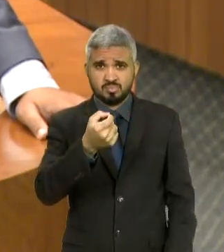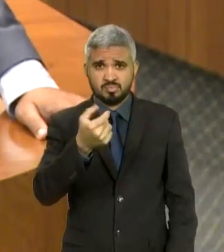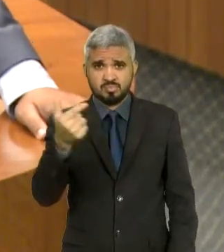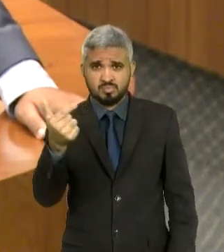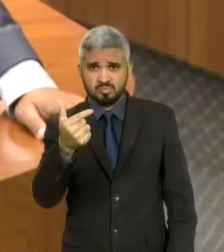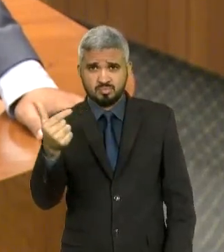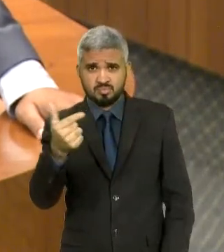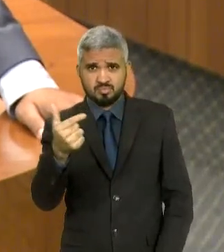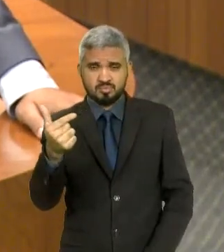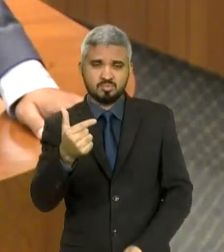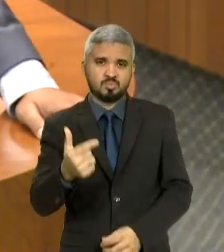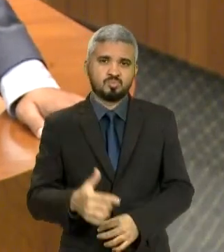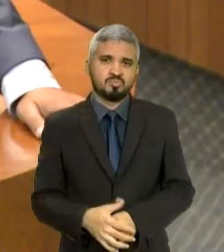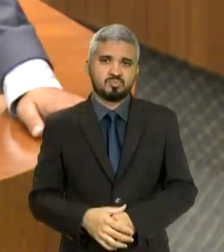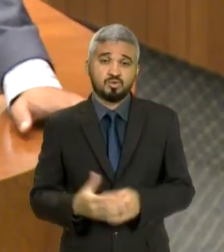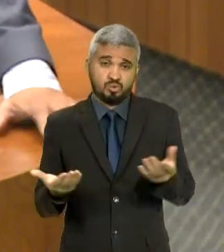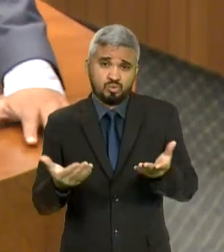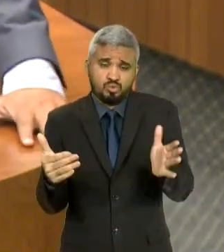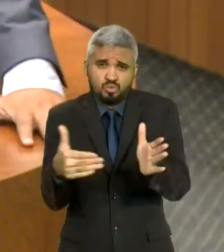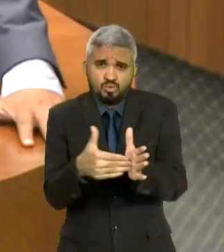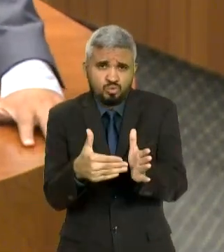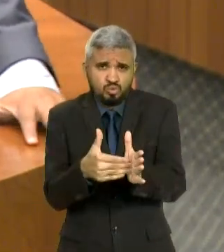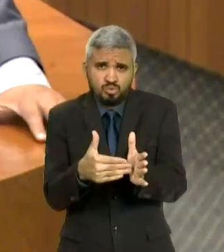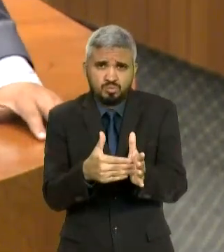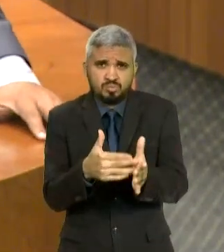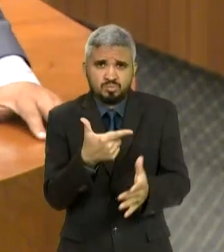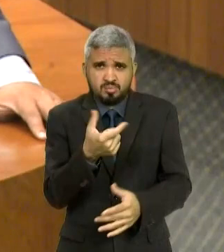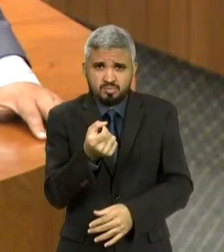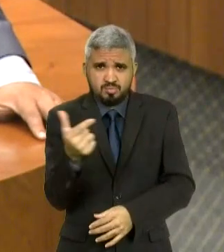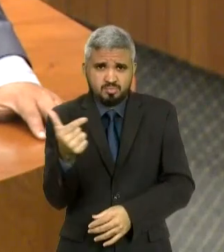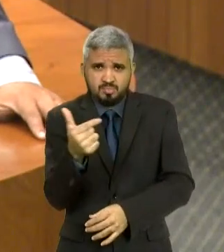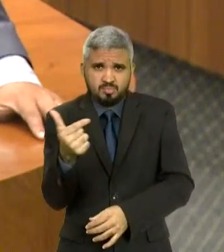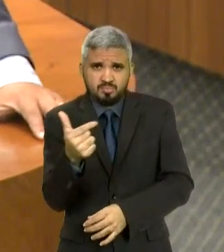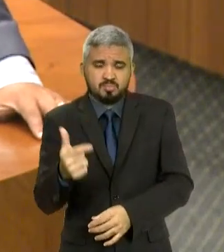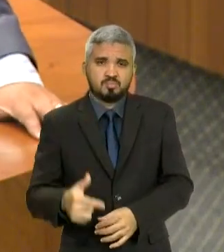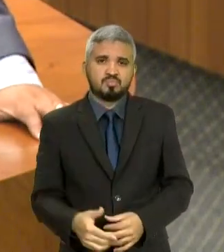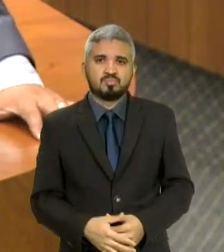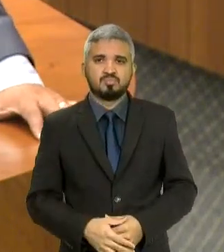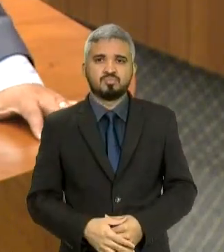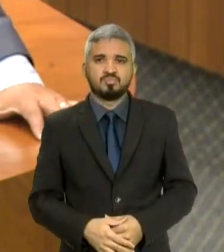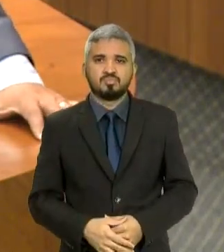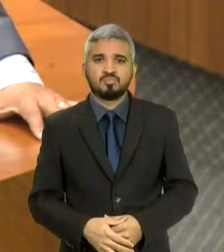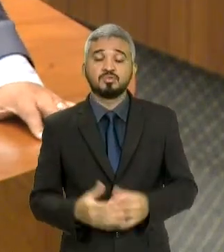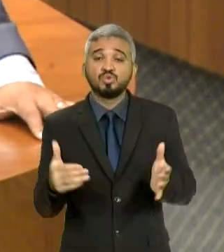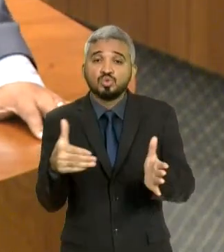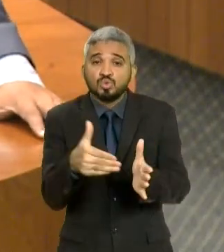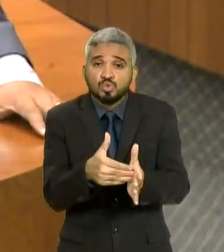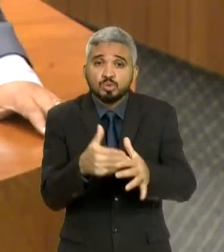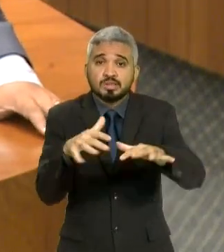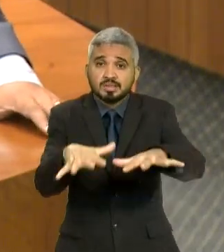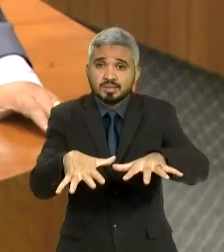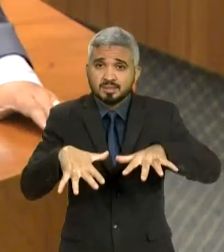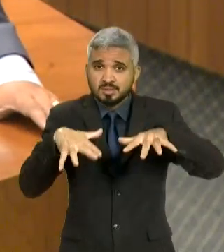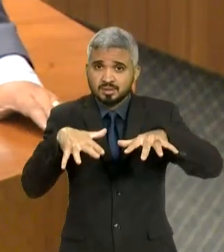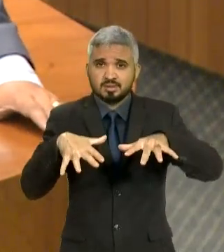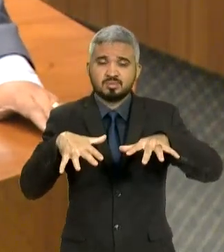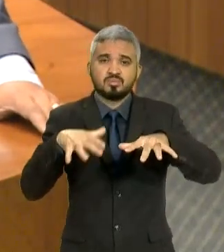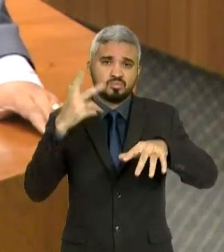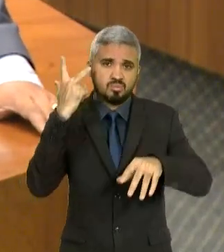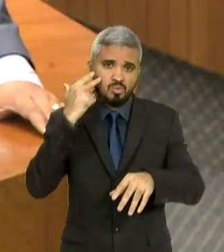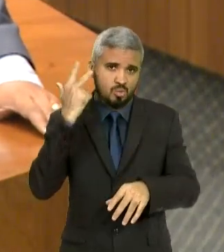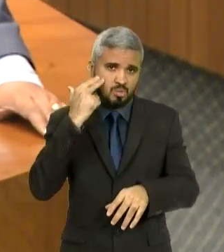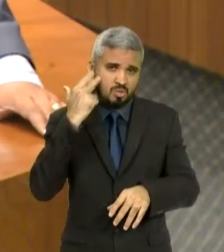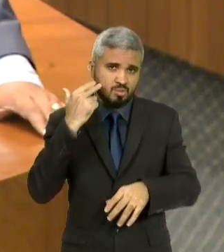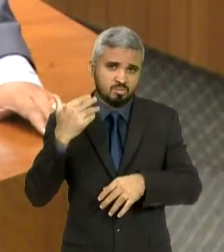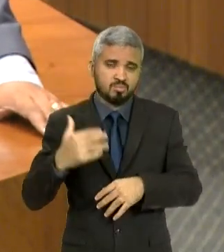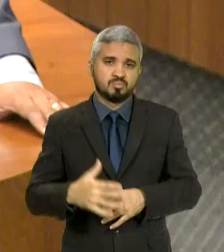desta sessão legislativa. E nesta última sessão, onde temos matérias importantes para serem